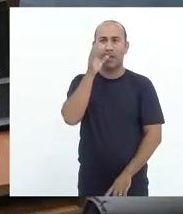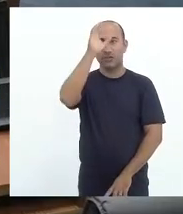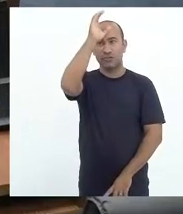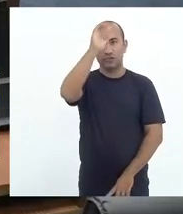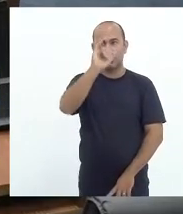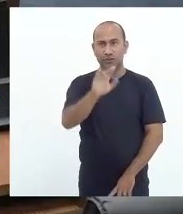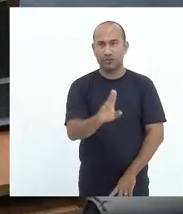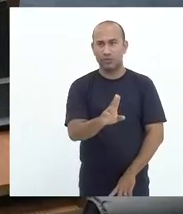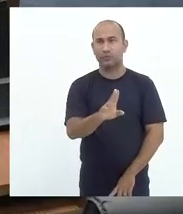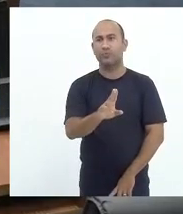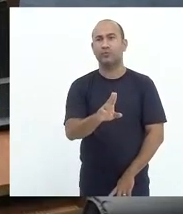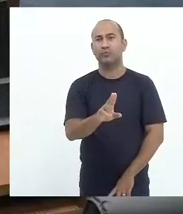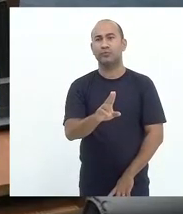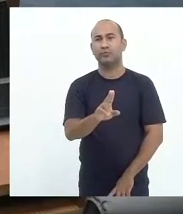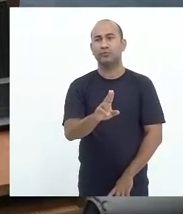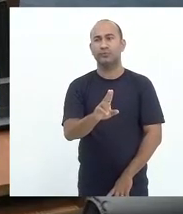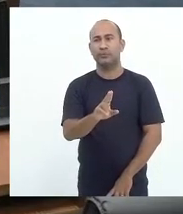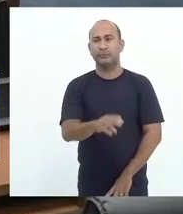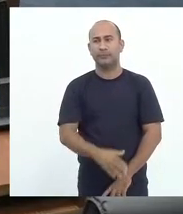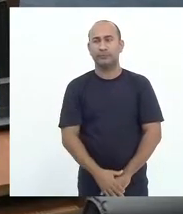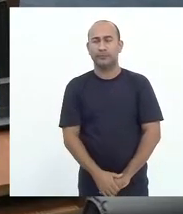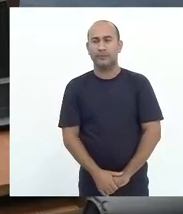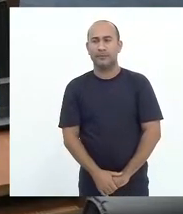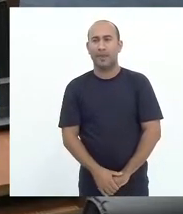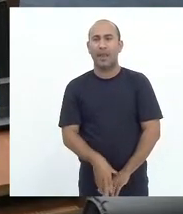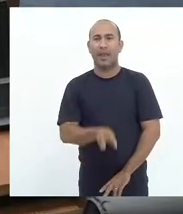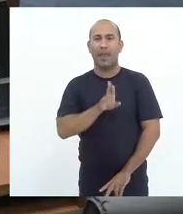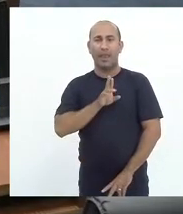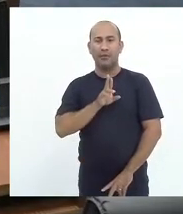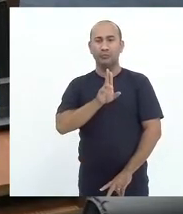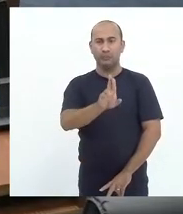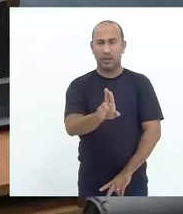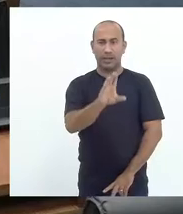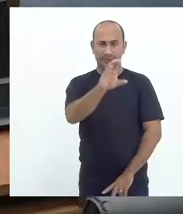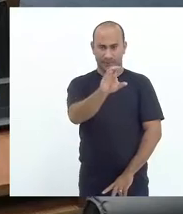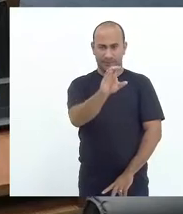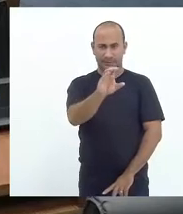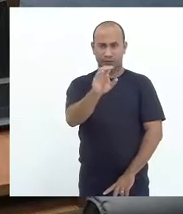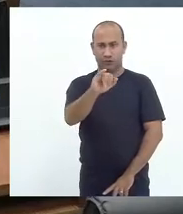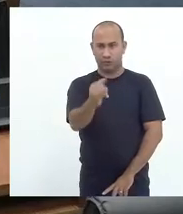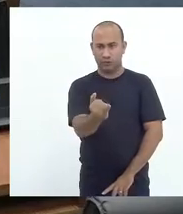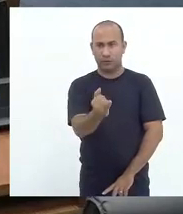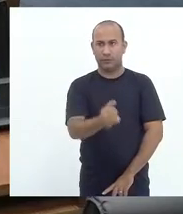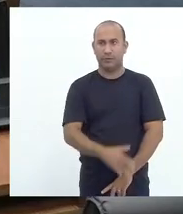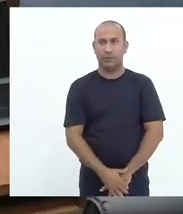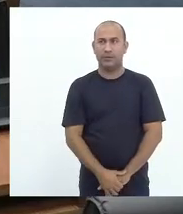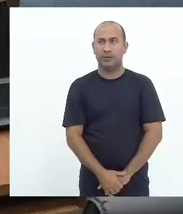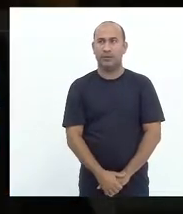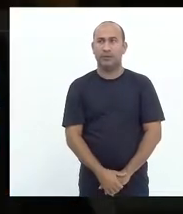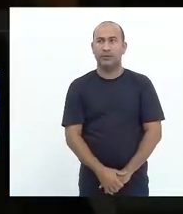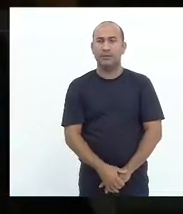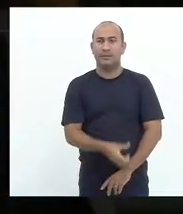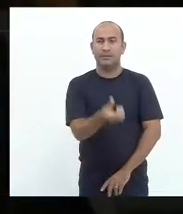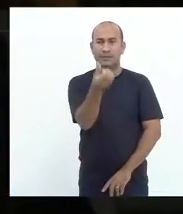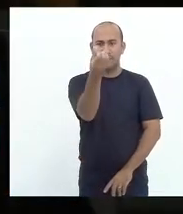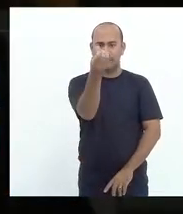Ju, o resultado da CCJ foi 6-1.